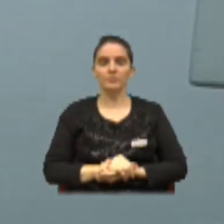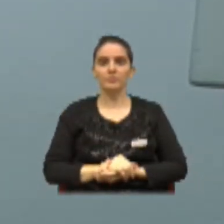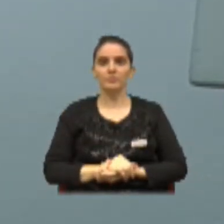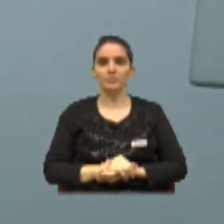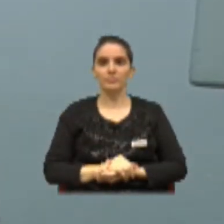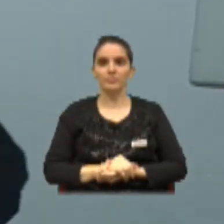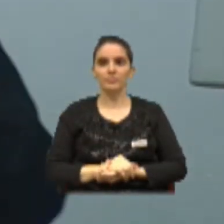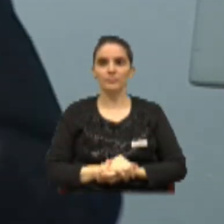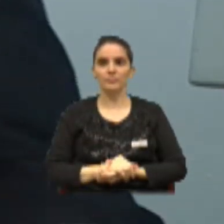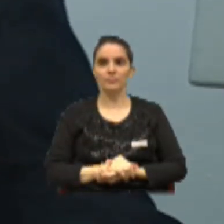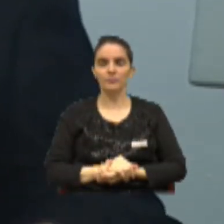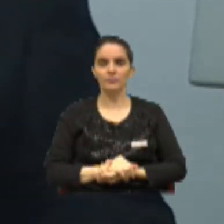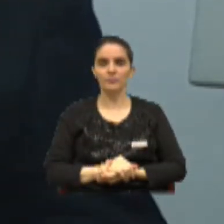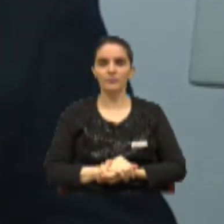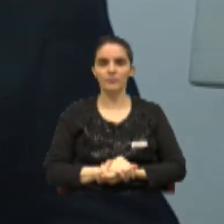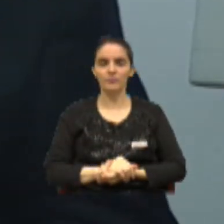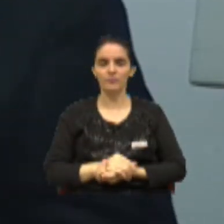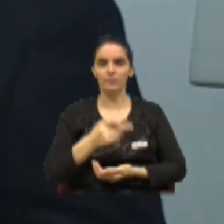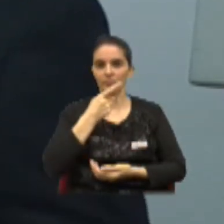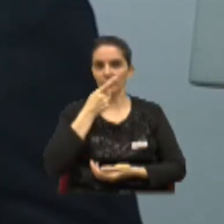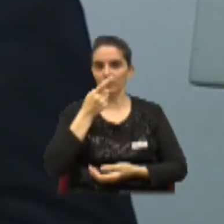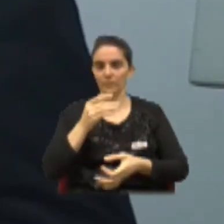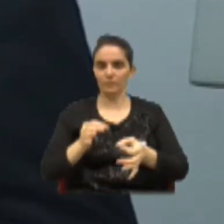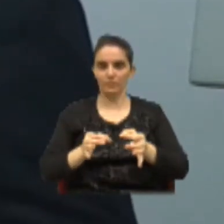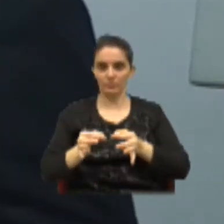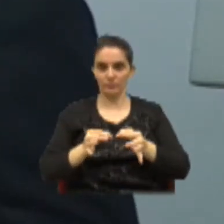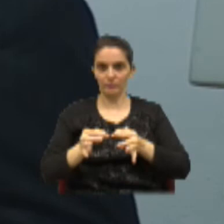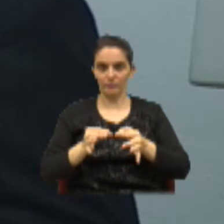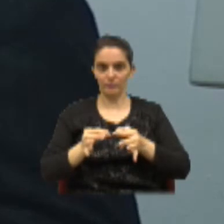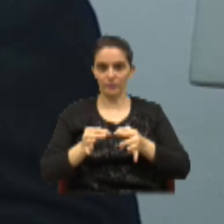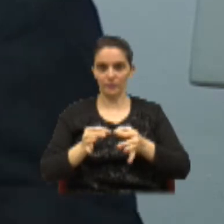E voltando no projeto,